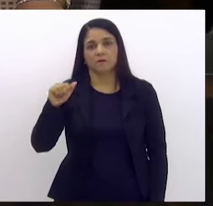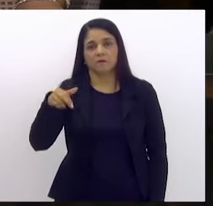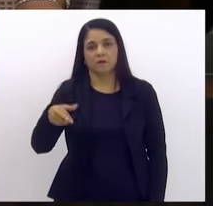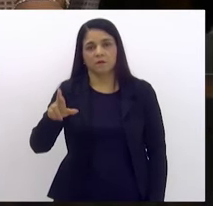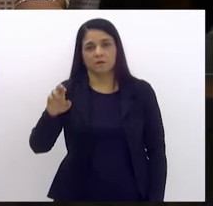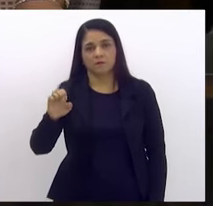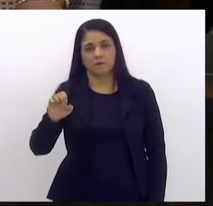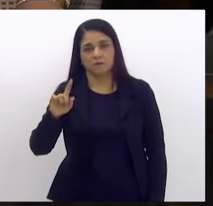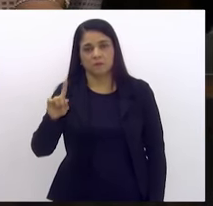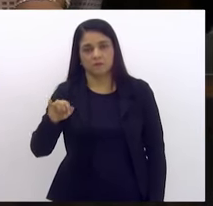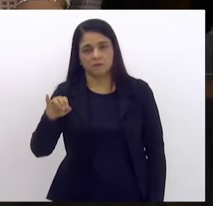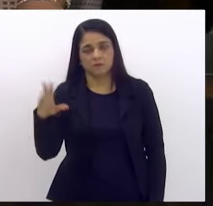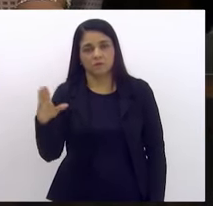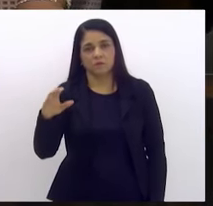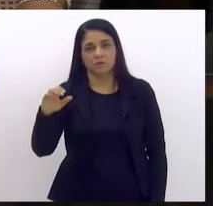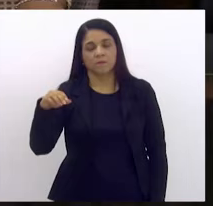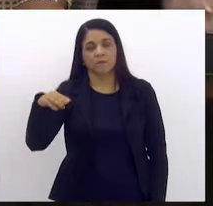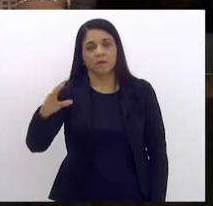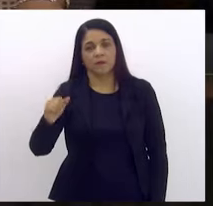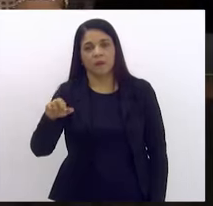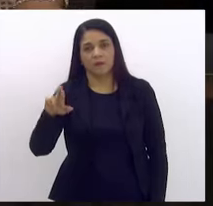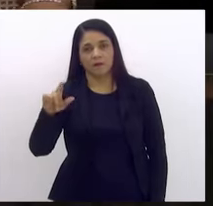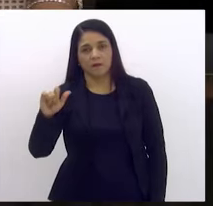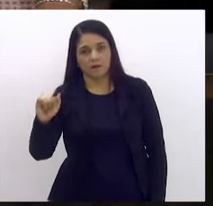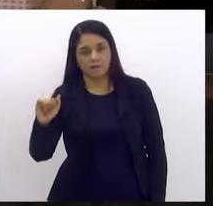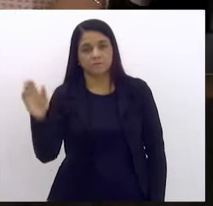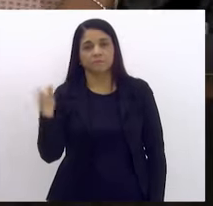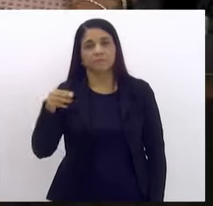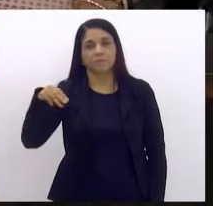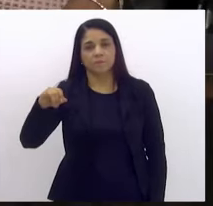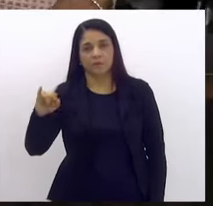Andrezinho Siciliano, Carla Machado, Carlos Mickey,